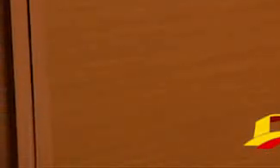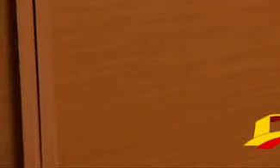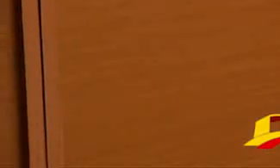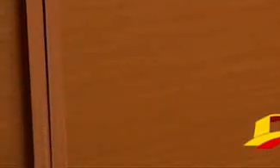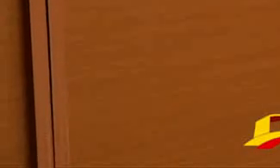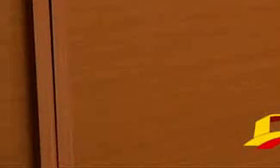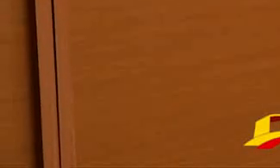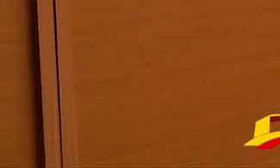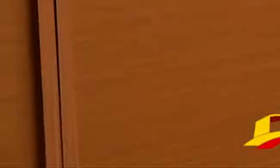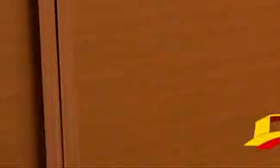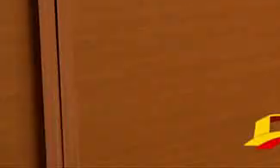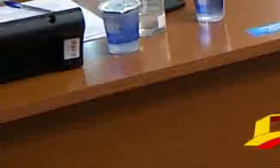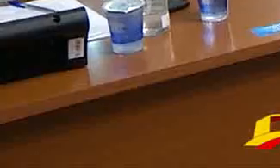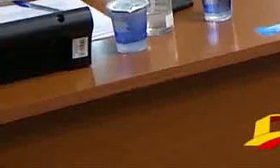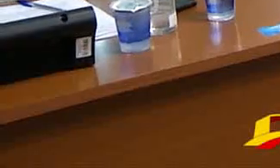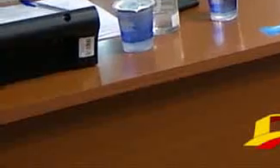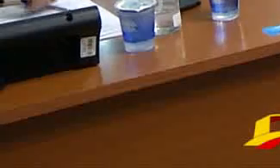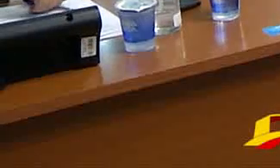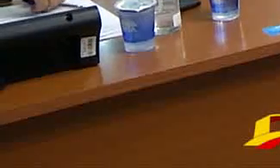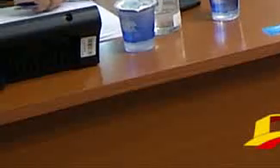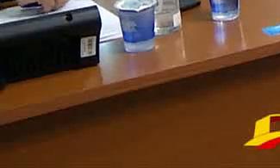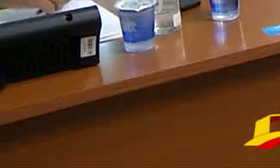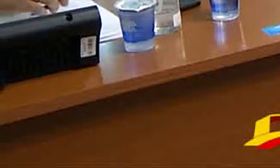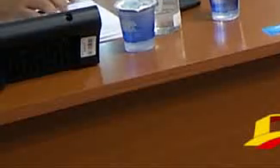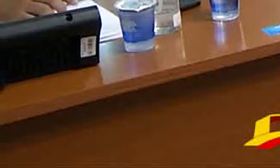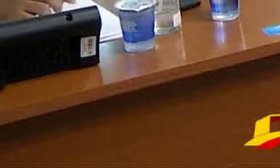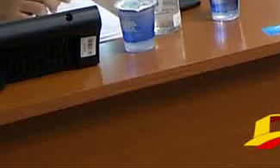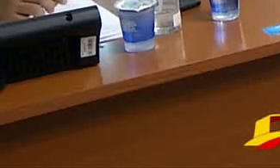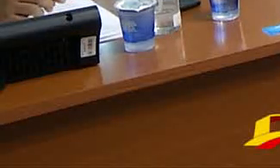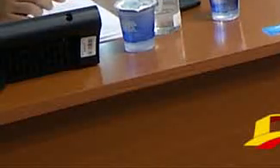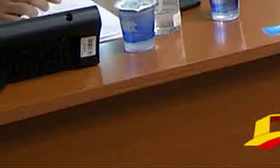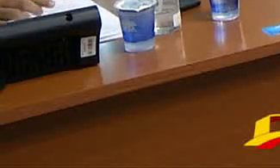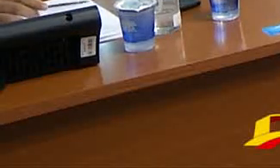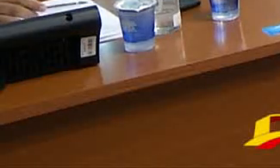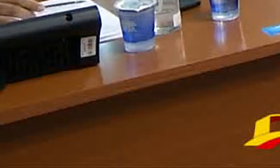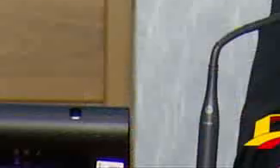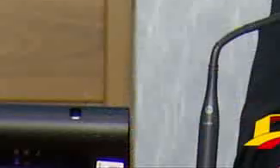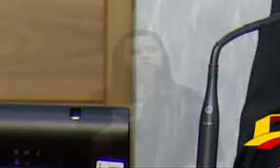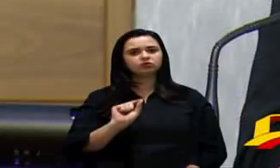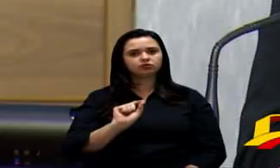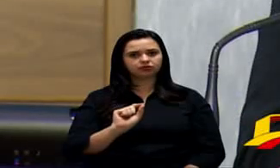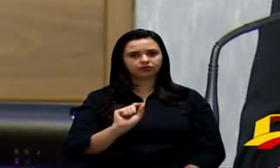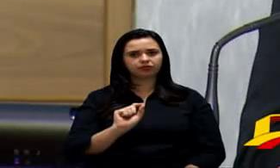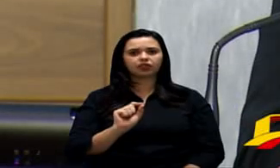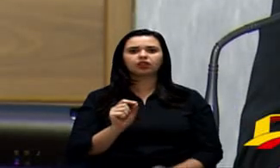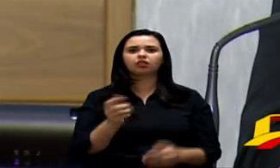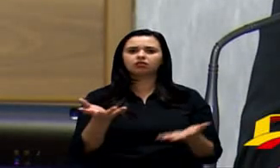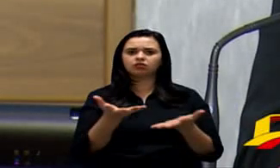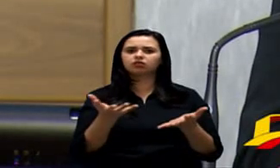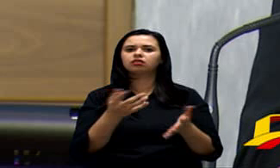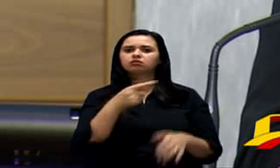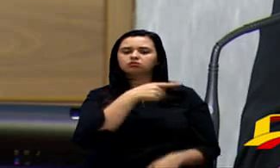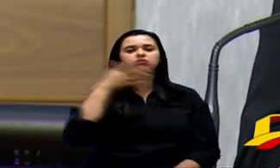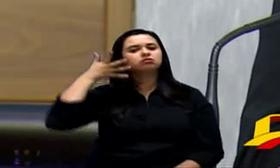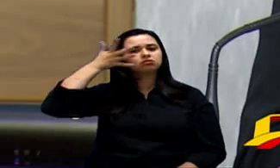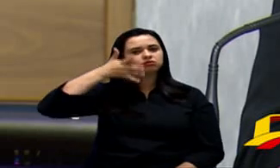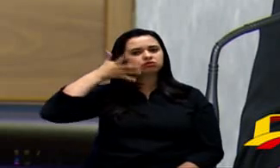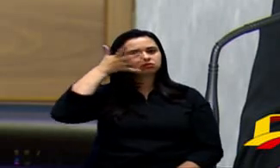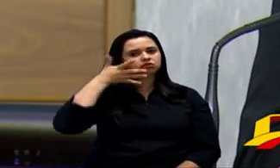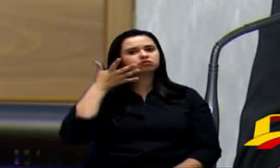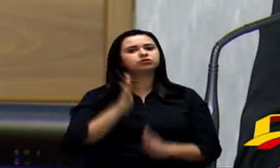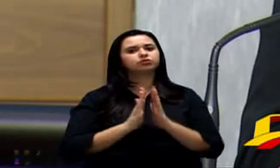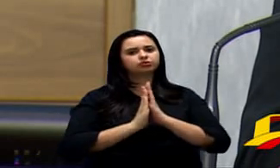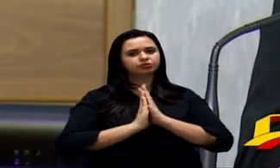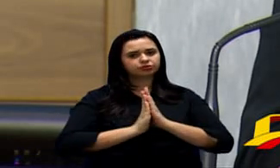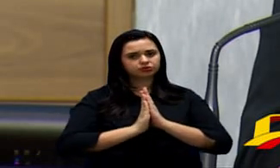Pânia. Eu só quero deixar claro que, enquanto tivermos orador, que os